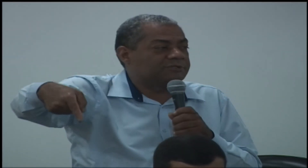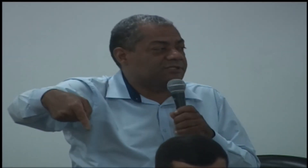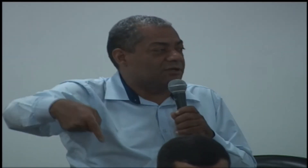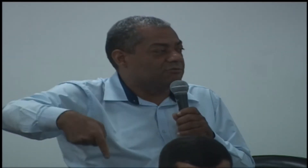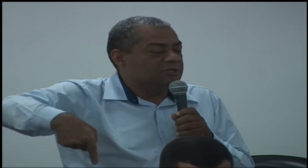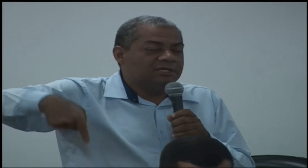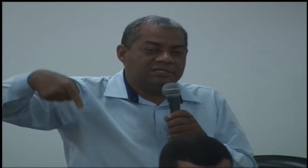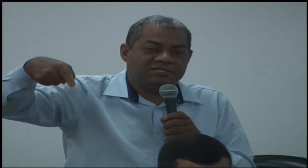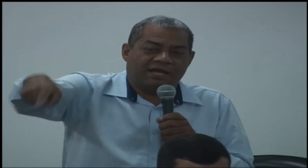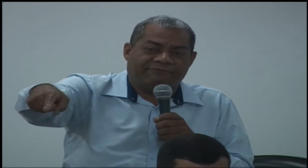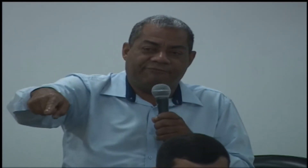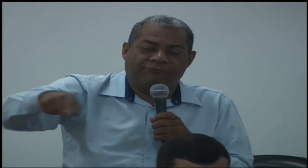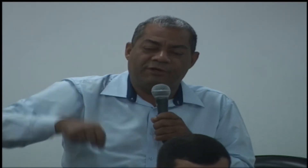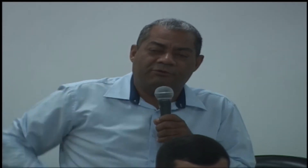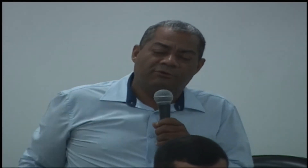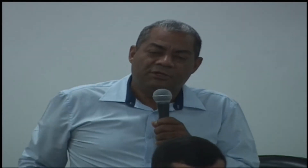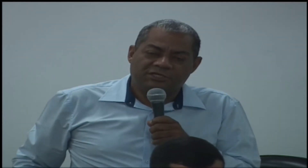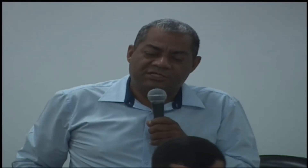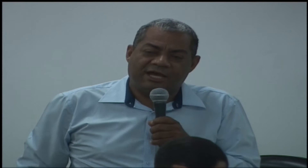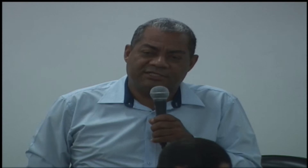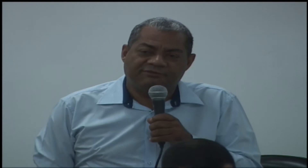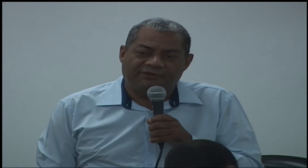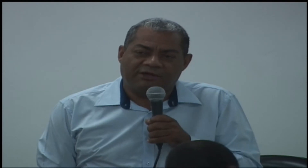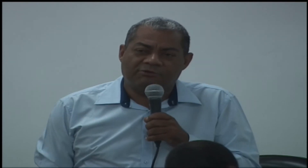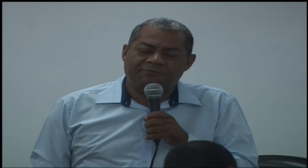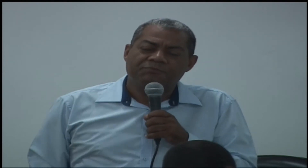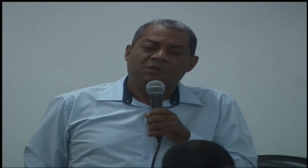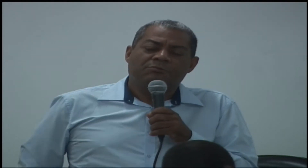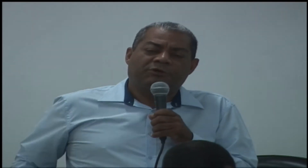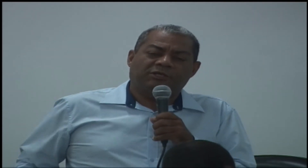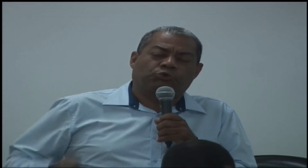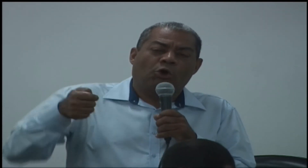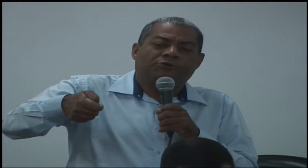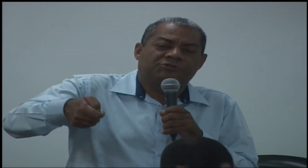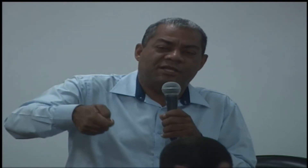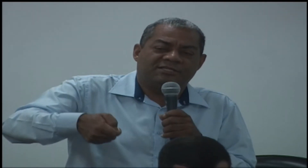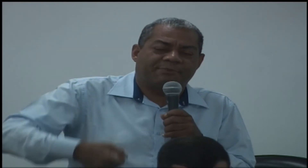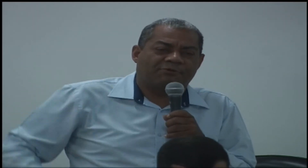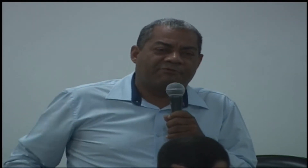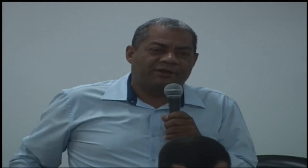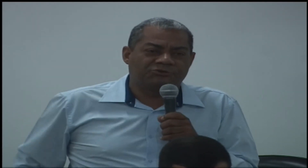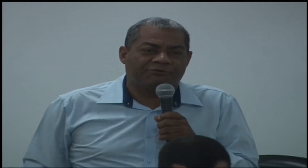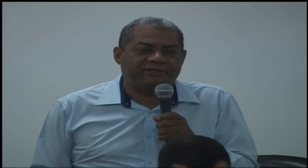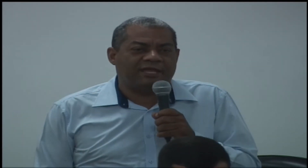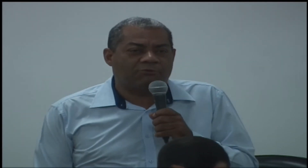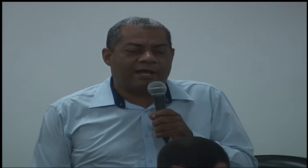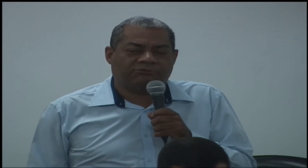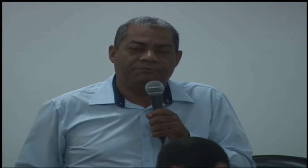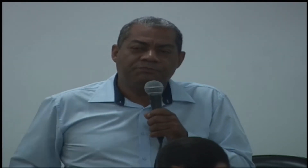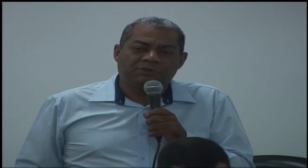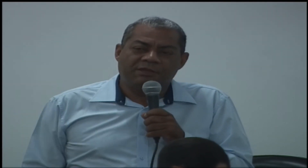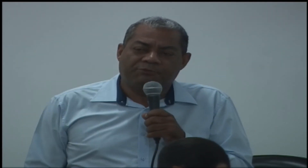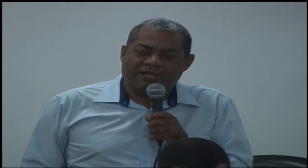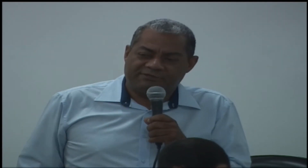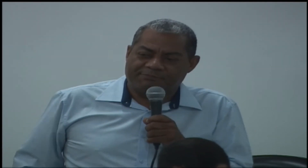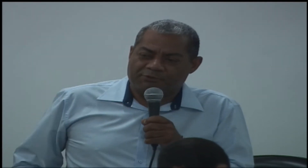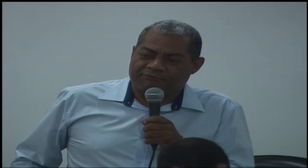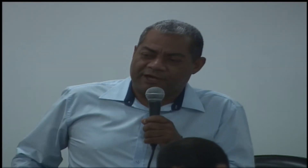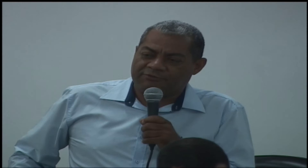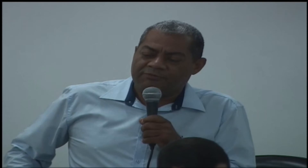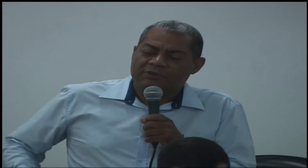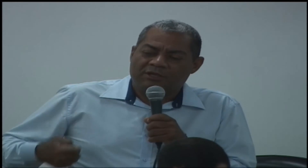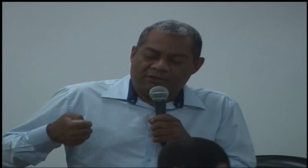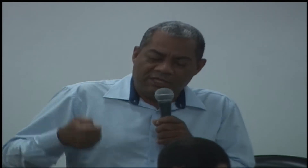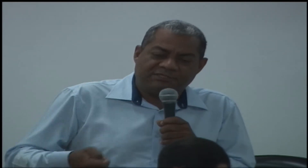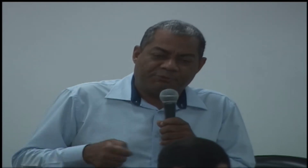a posição que já tiveram, né? Porque todos eles aprovaram, os 94 deputados